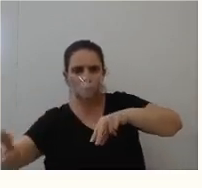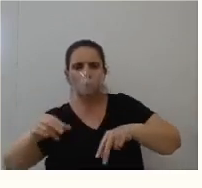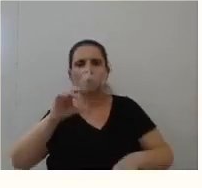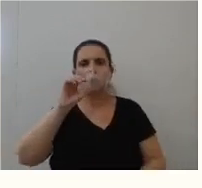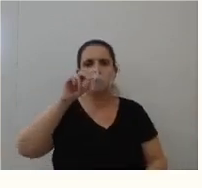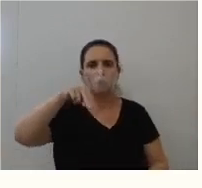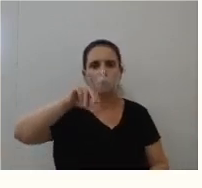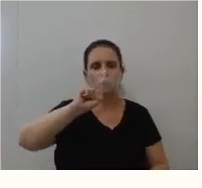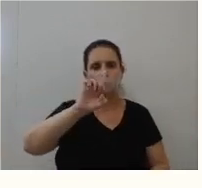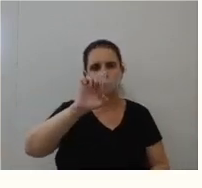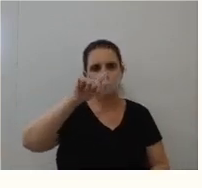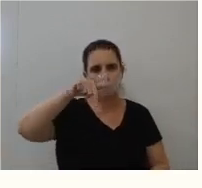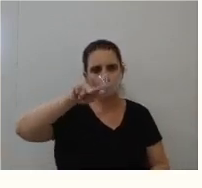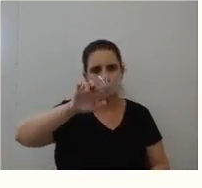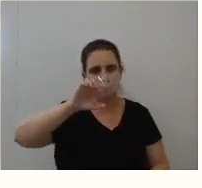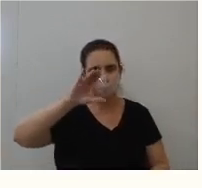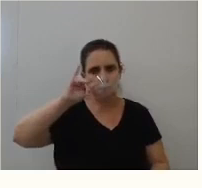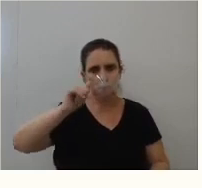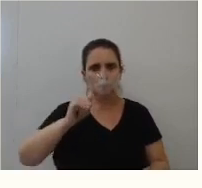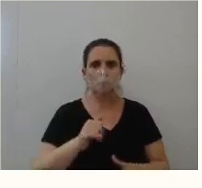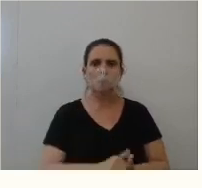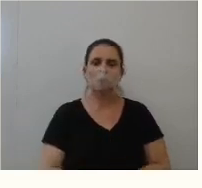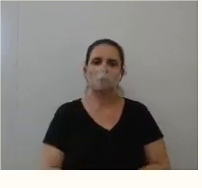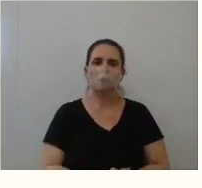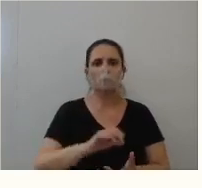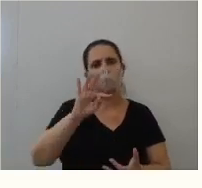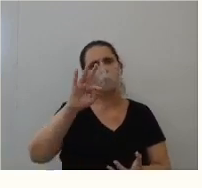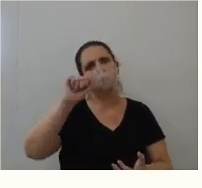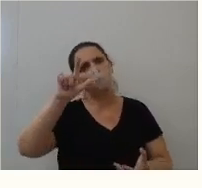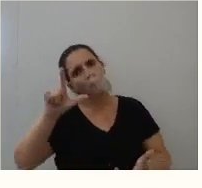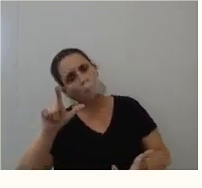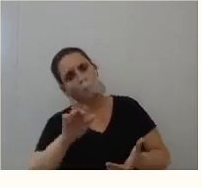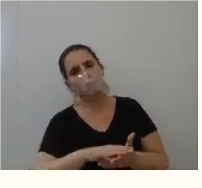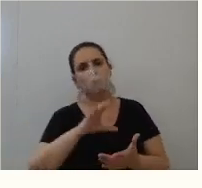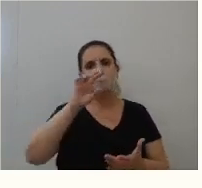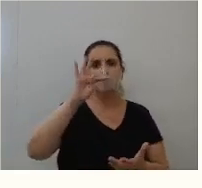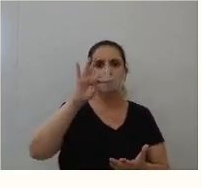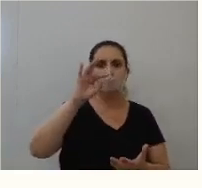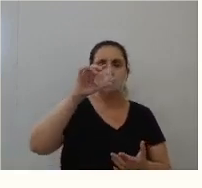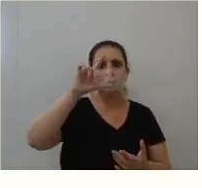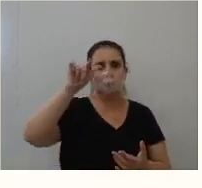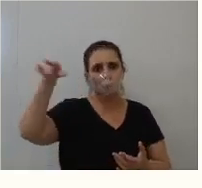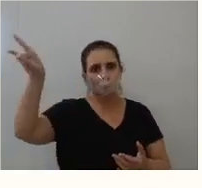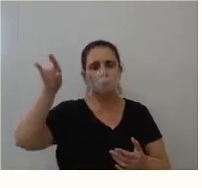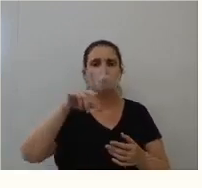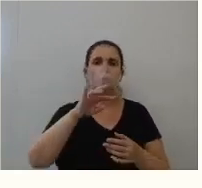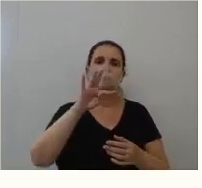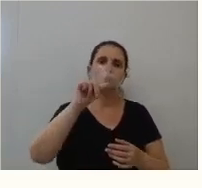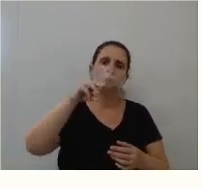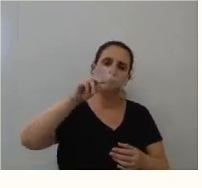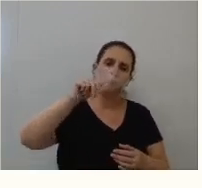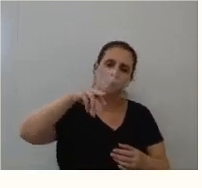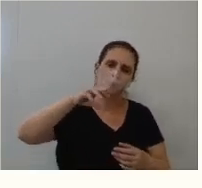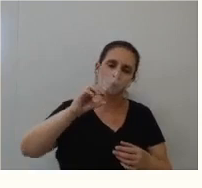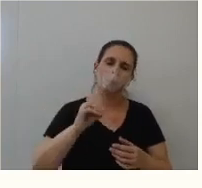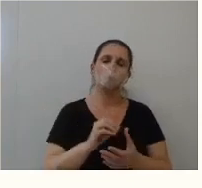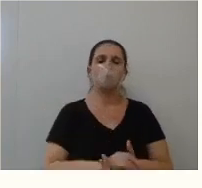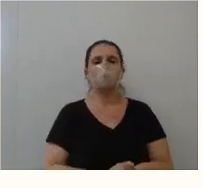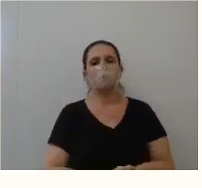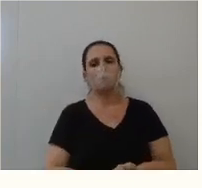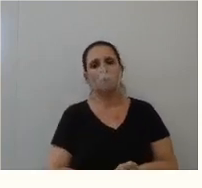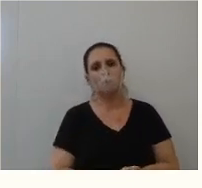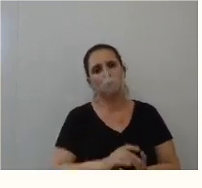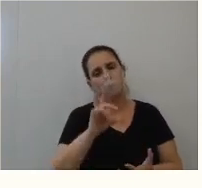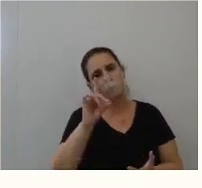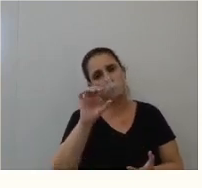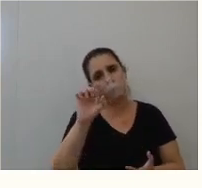dos termos intensivos, tal, tão, tanto, tamanho, às vezes, subentendidos, de sorte